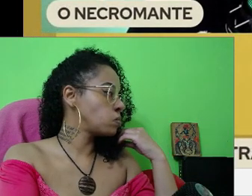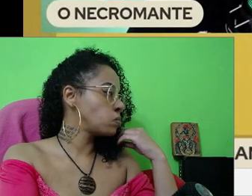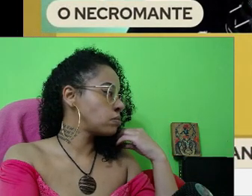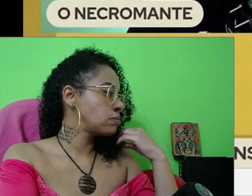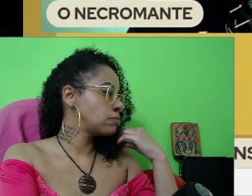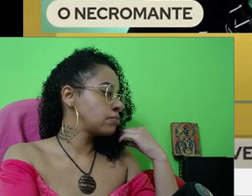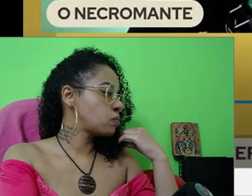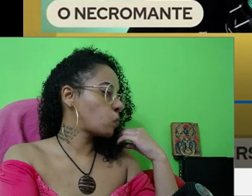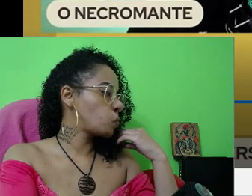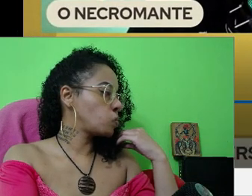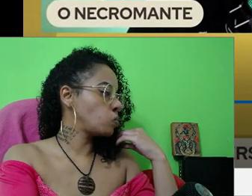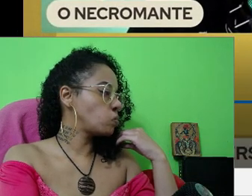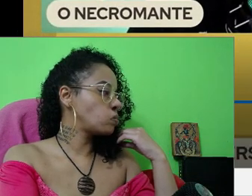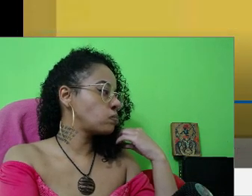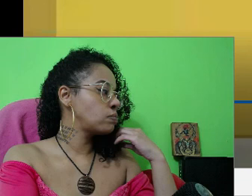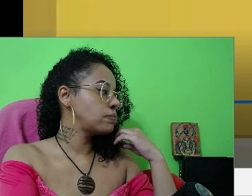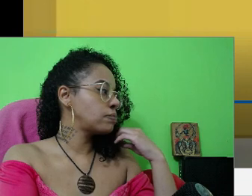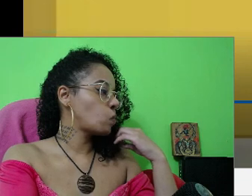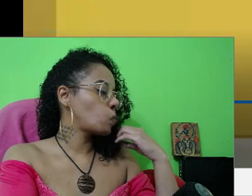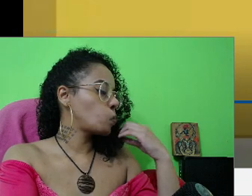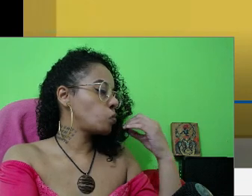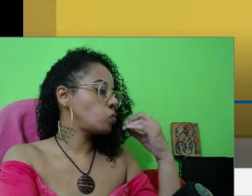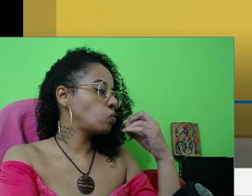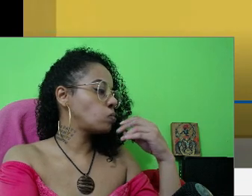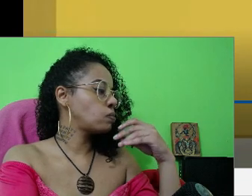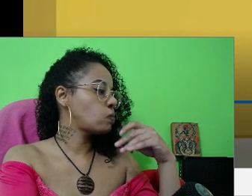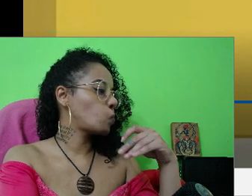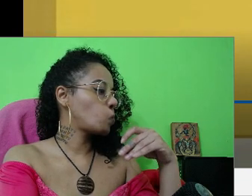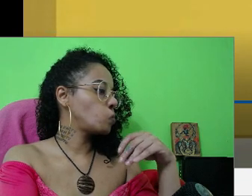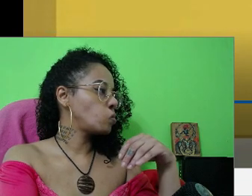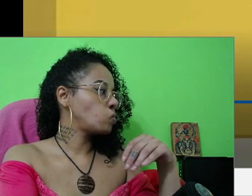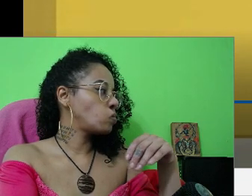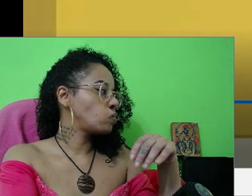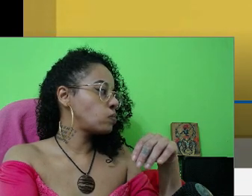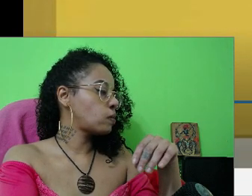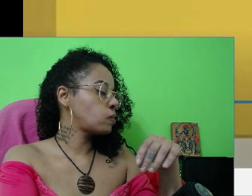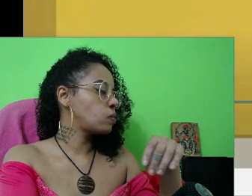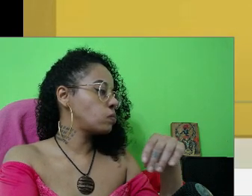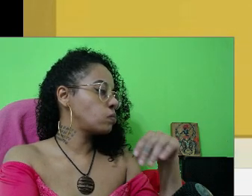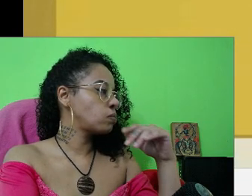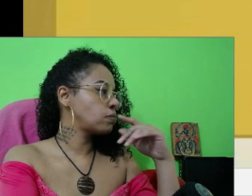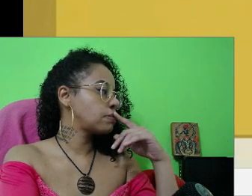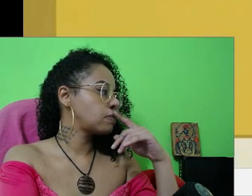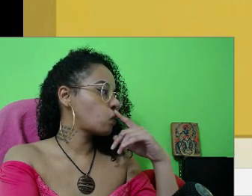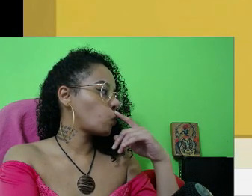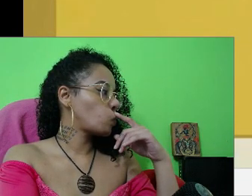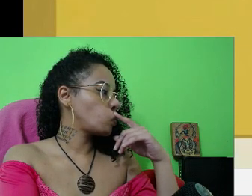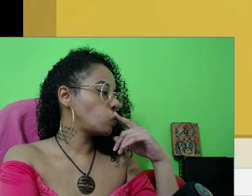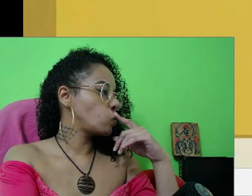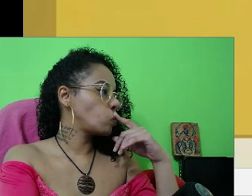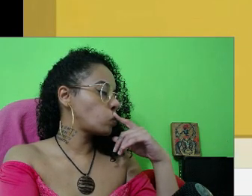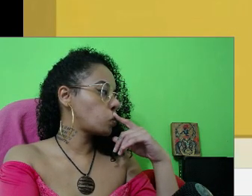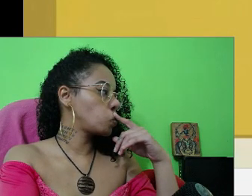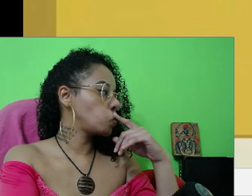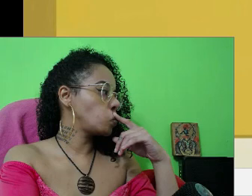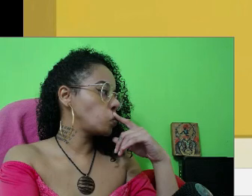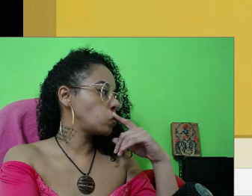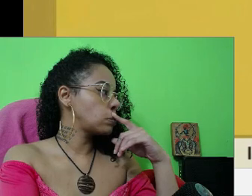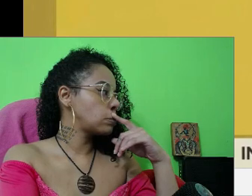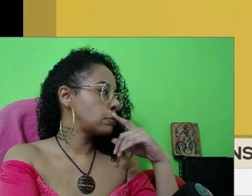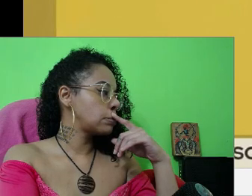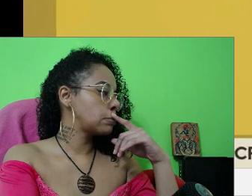todas a outra regra que existe pessoas que não tinham hábito